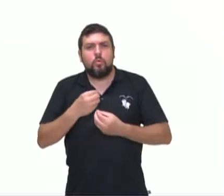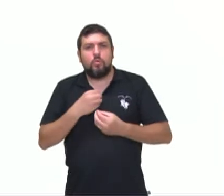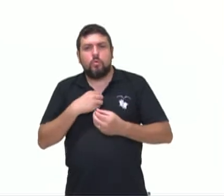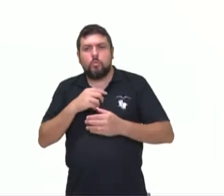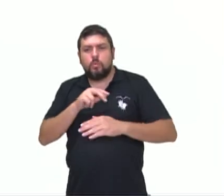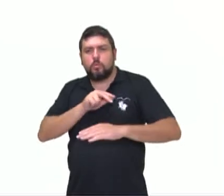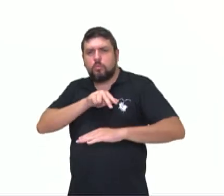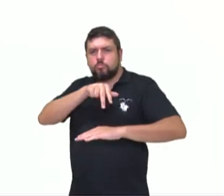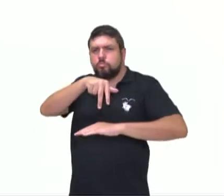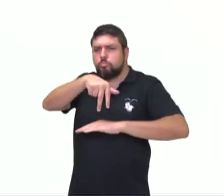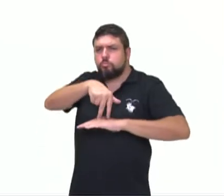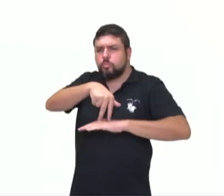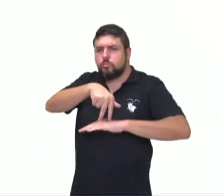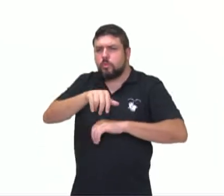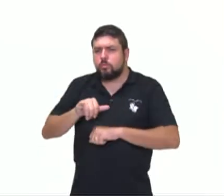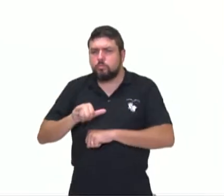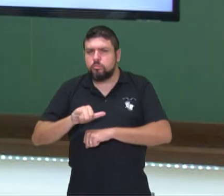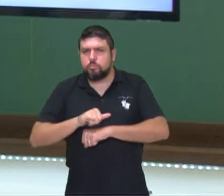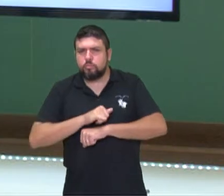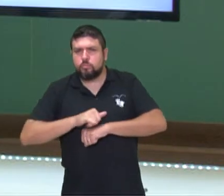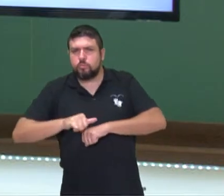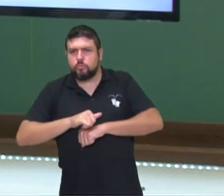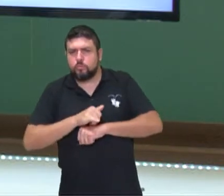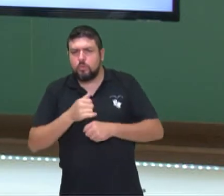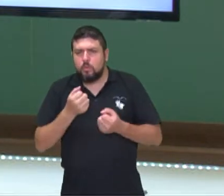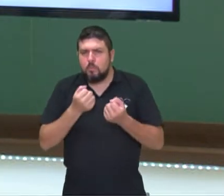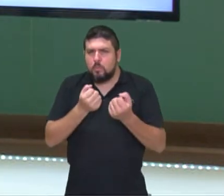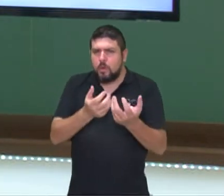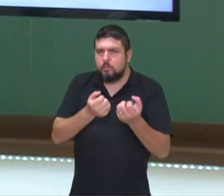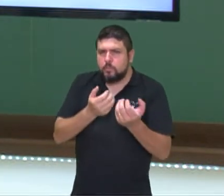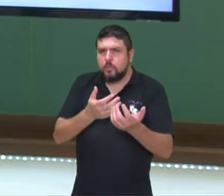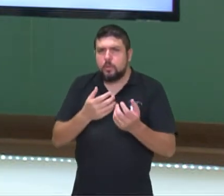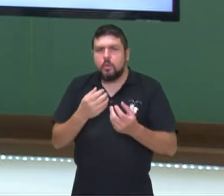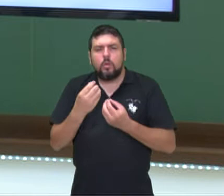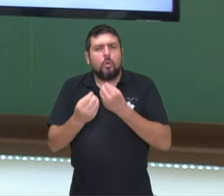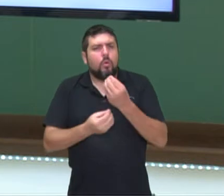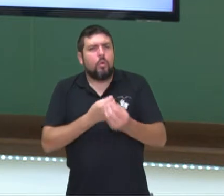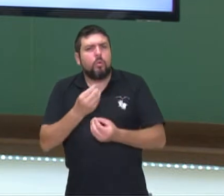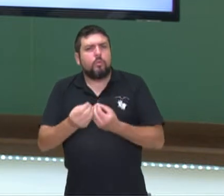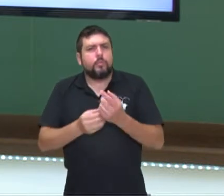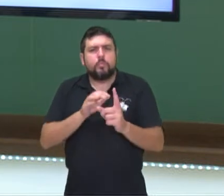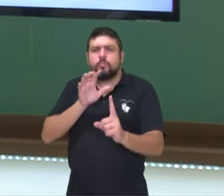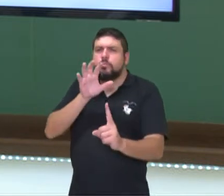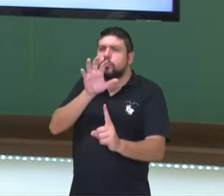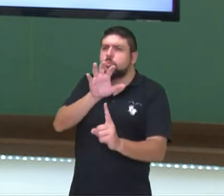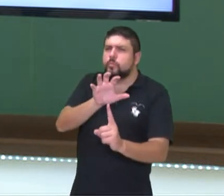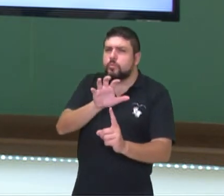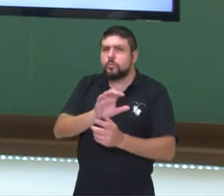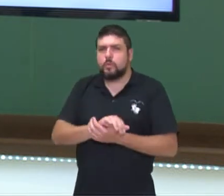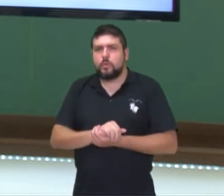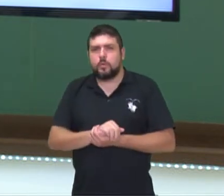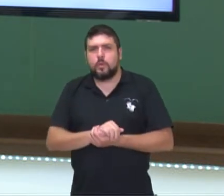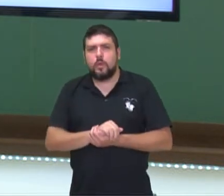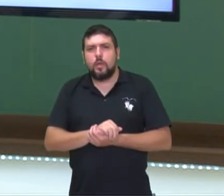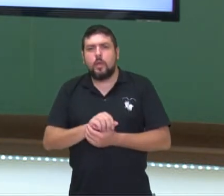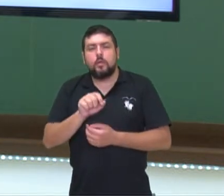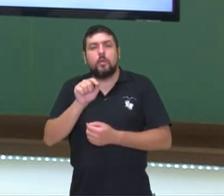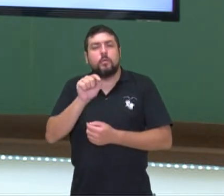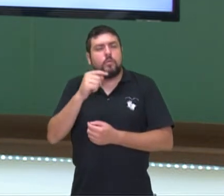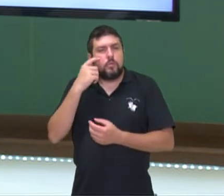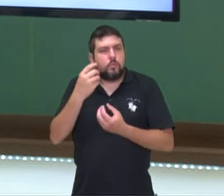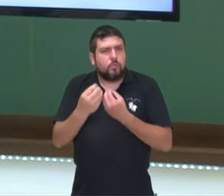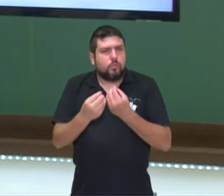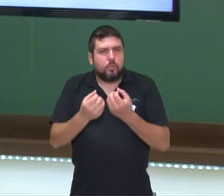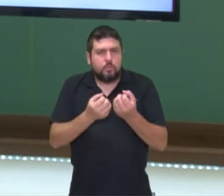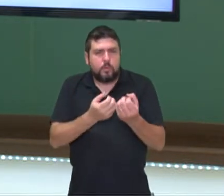estruturada e intencional. Quais as suas intenções ao fazer um discurso, ao passar uma mensagem para